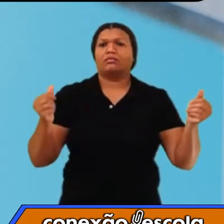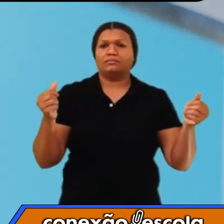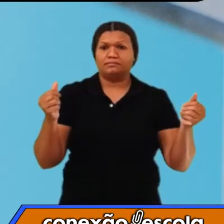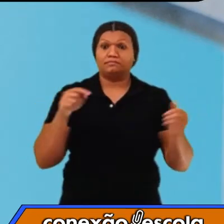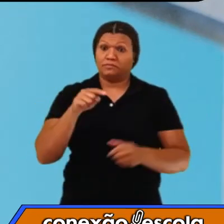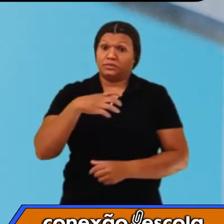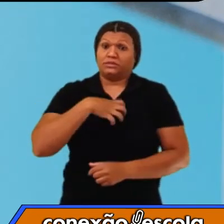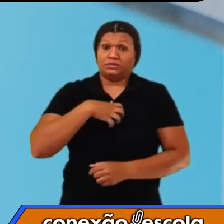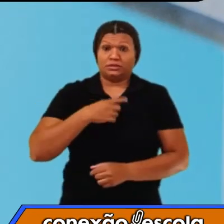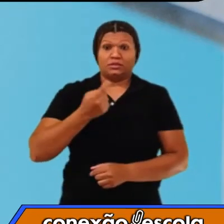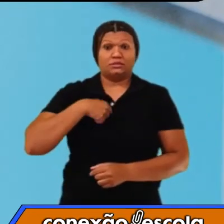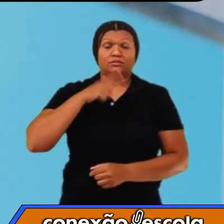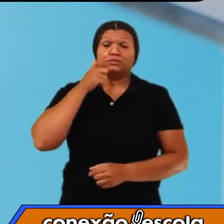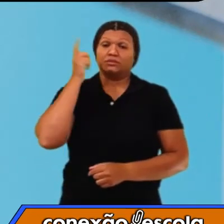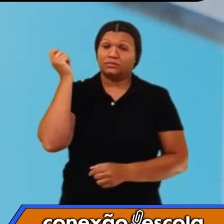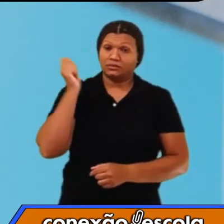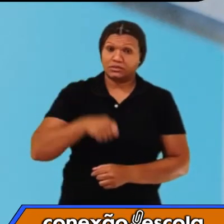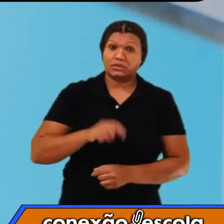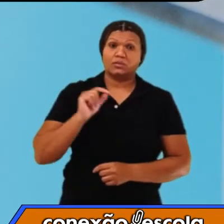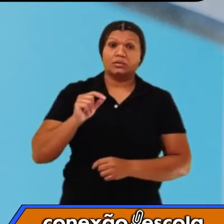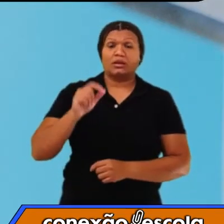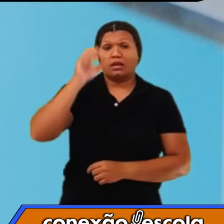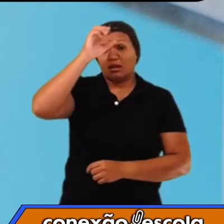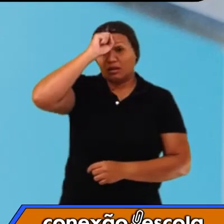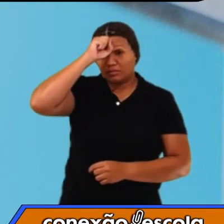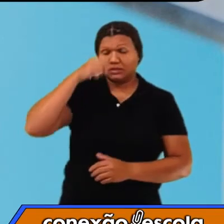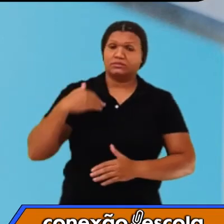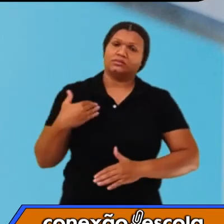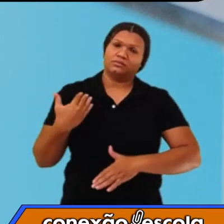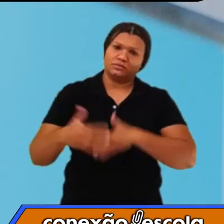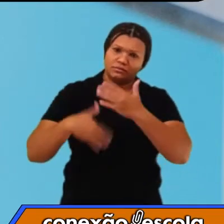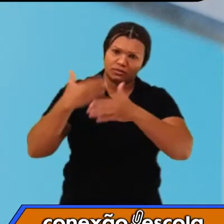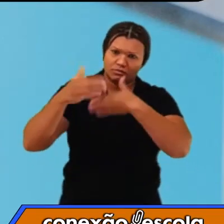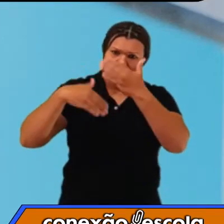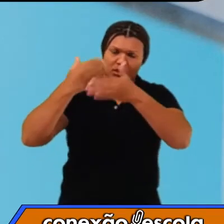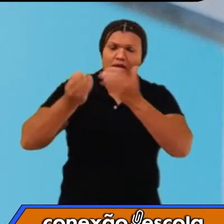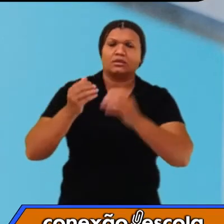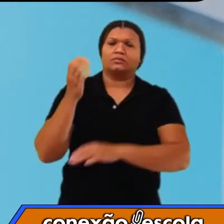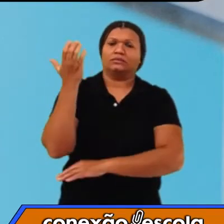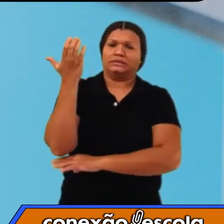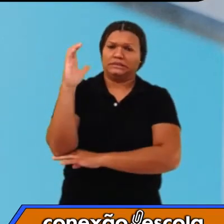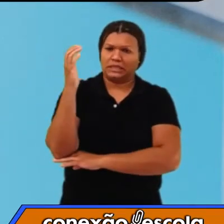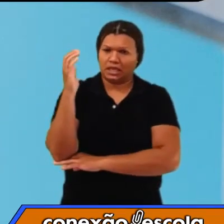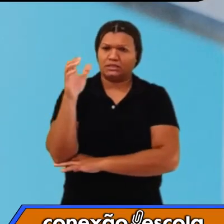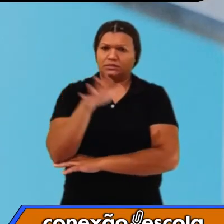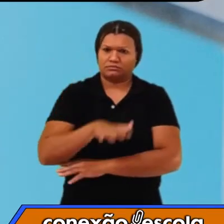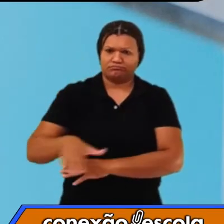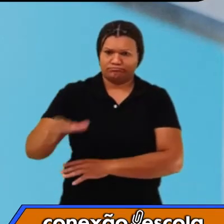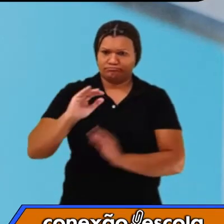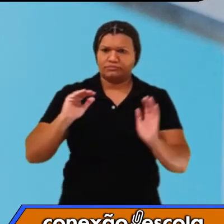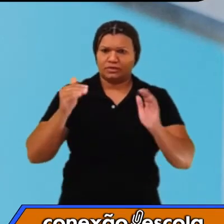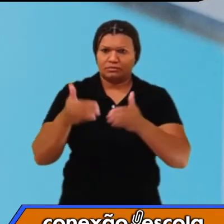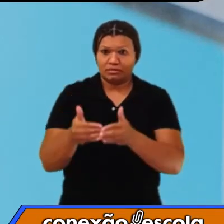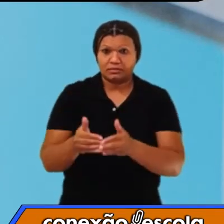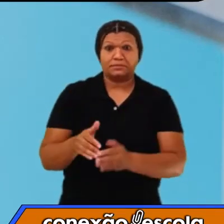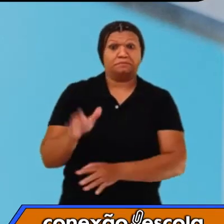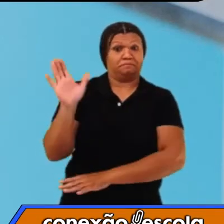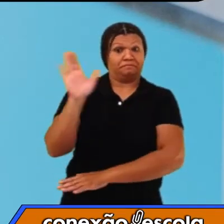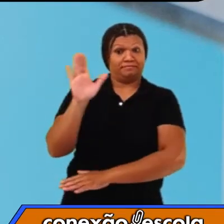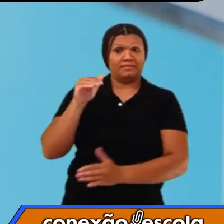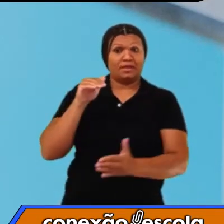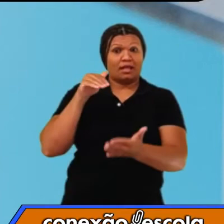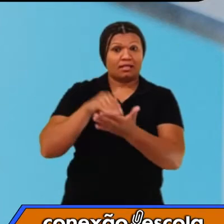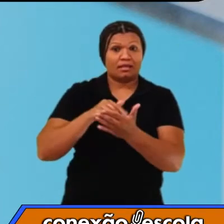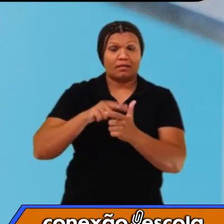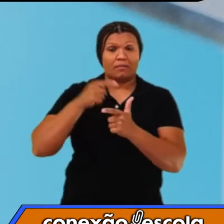alguns objetivos de aprendizagem e desenvolvimento ligados às ciências da natureza e à língua portuguesa. Até a próxima,